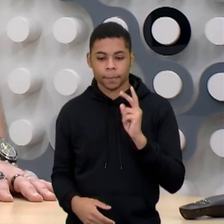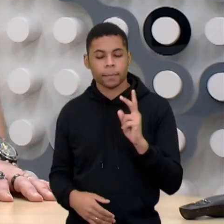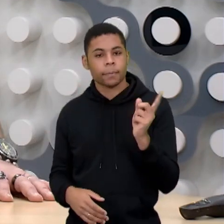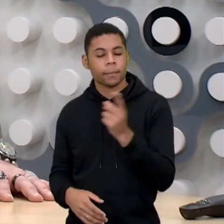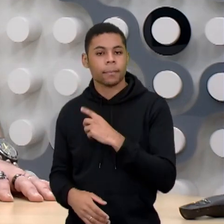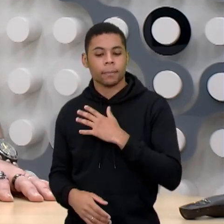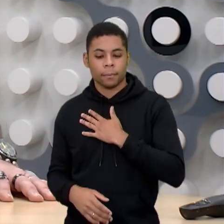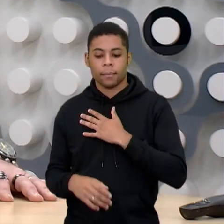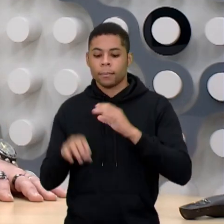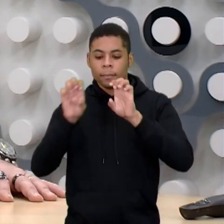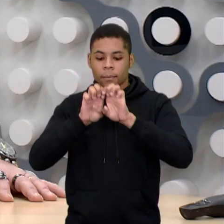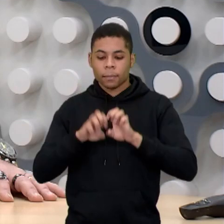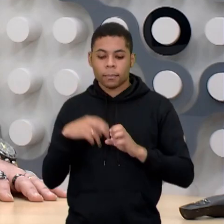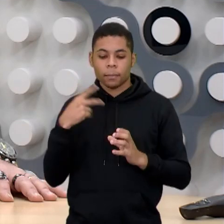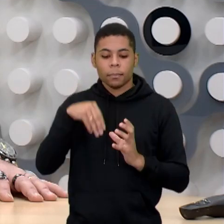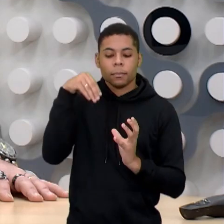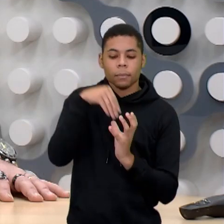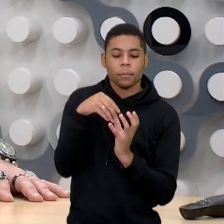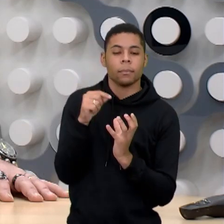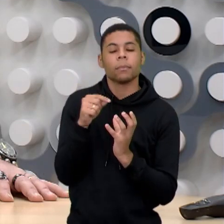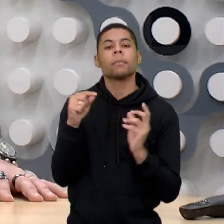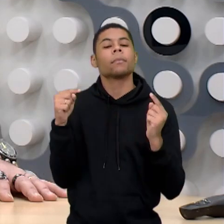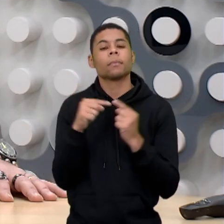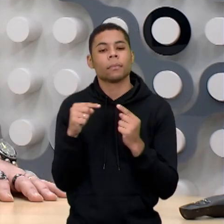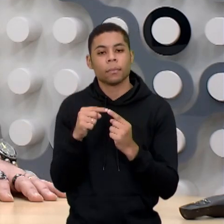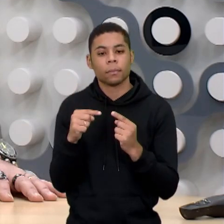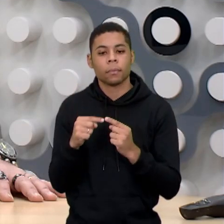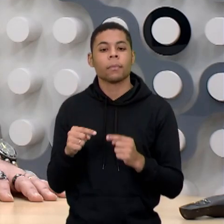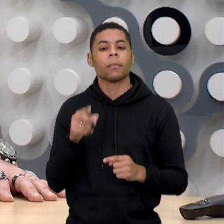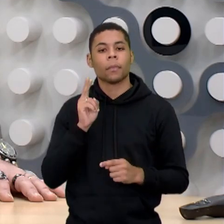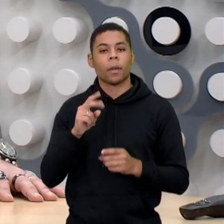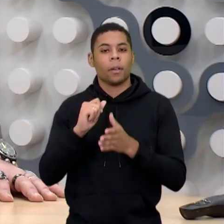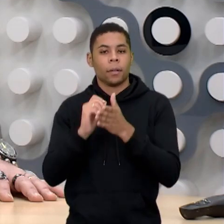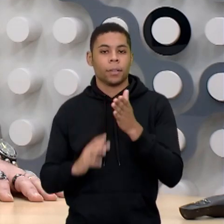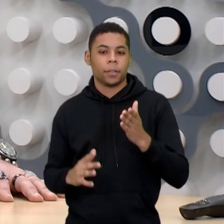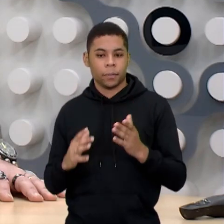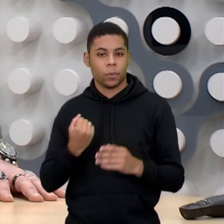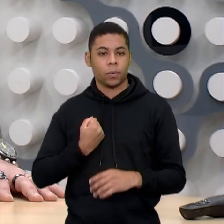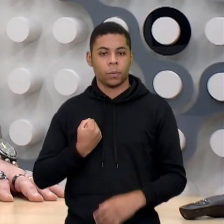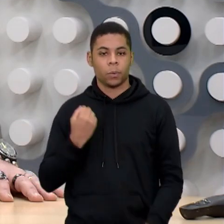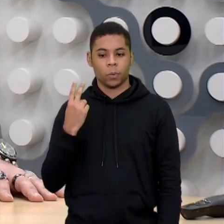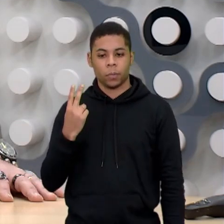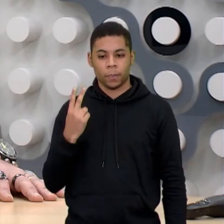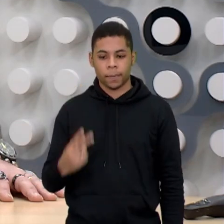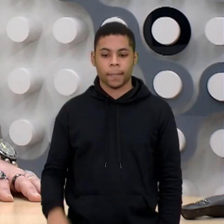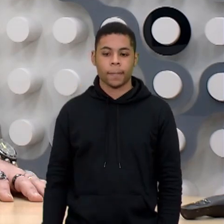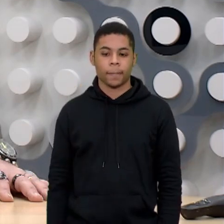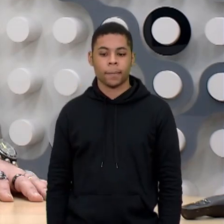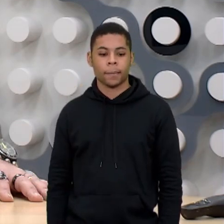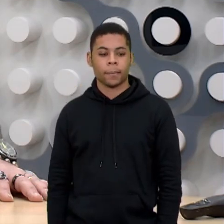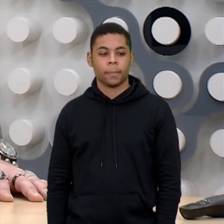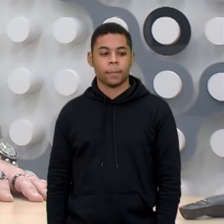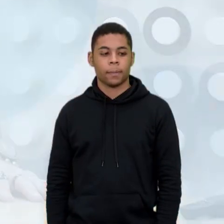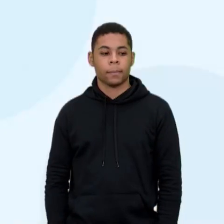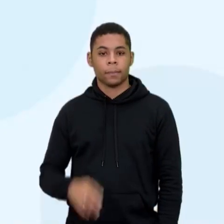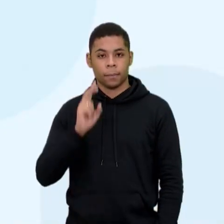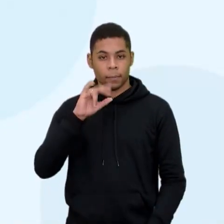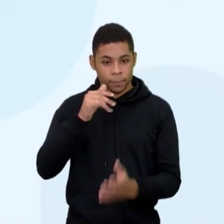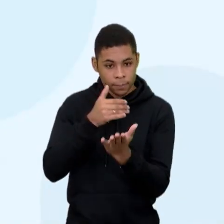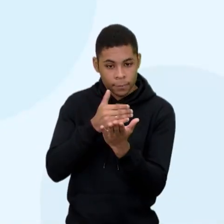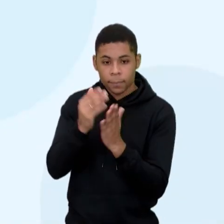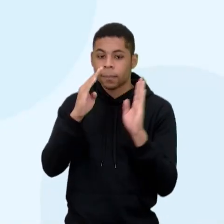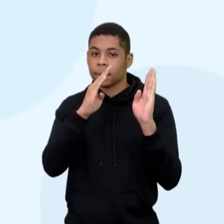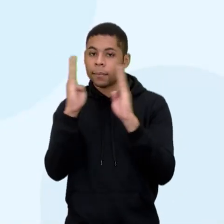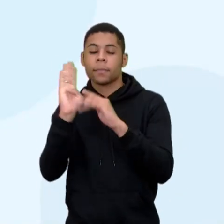aí da estrutura interna do planeta, relacionados aí a essa atividade 2. E nós vamos começar vendo um